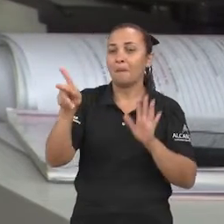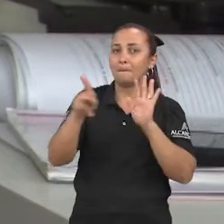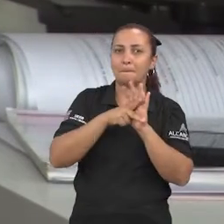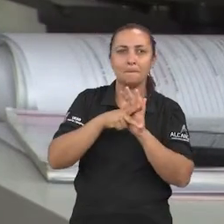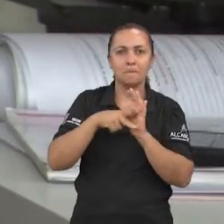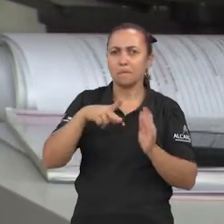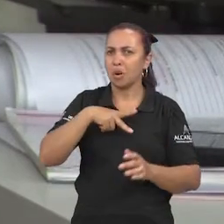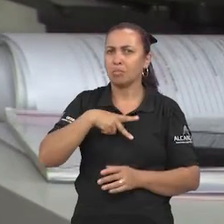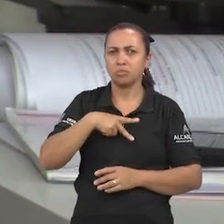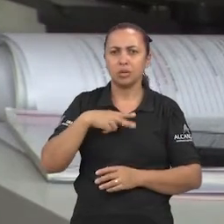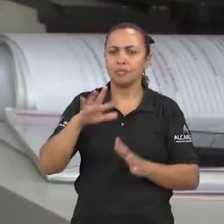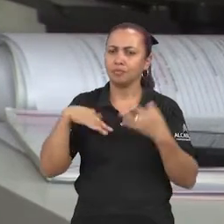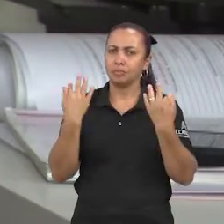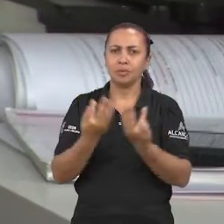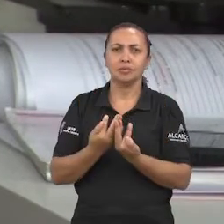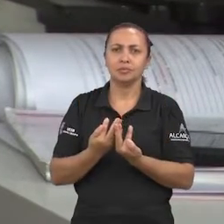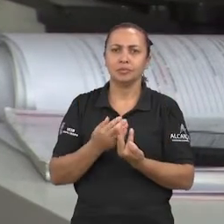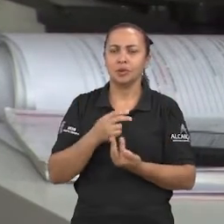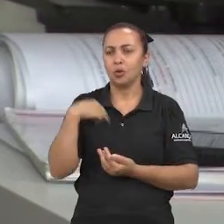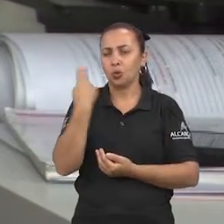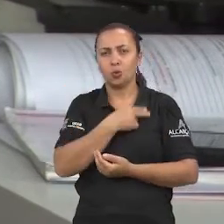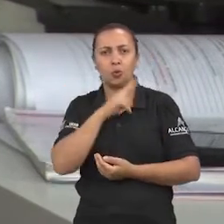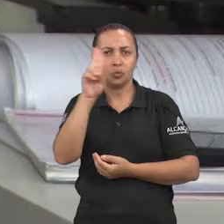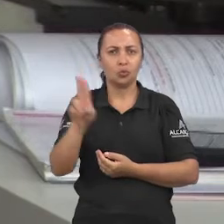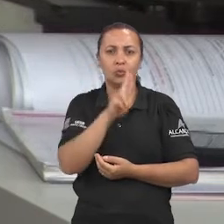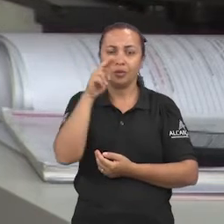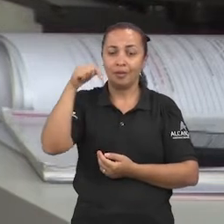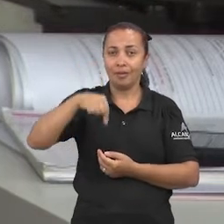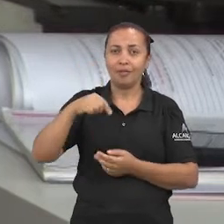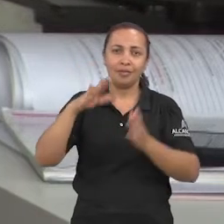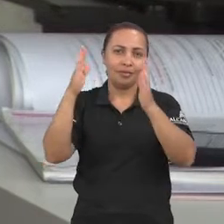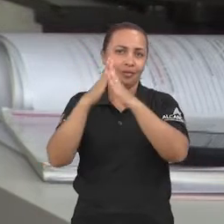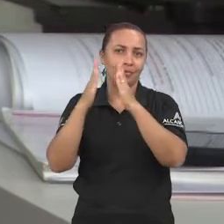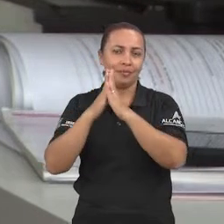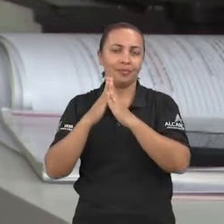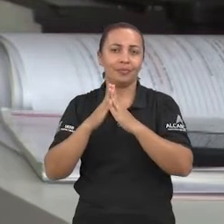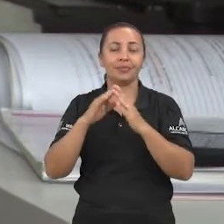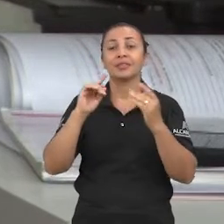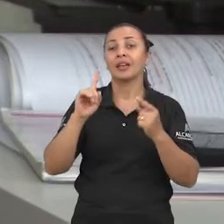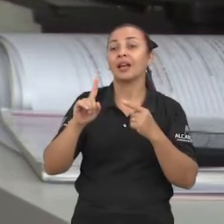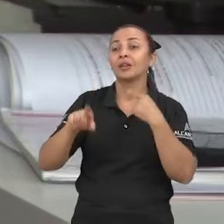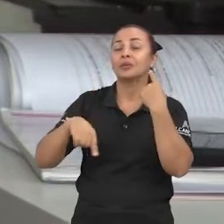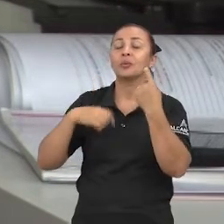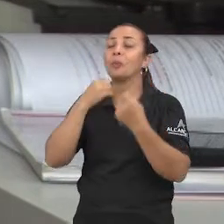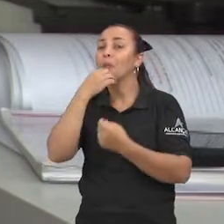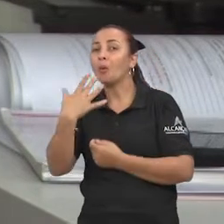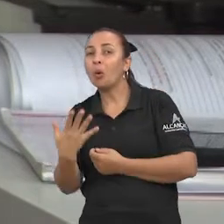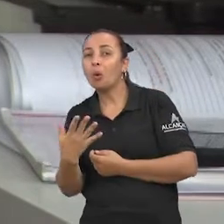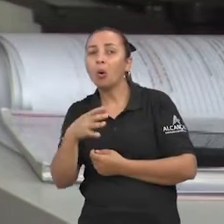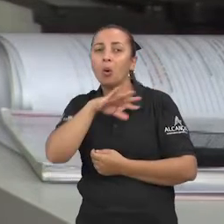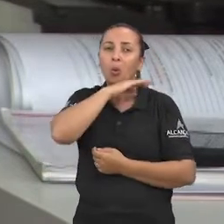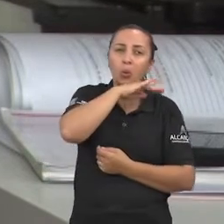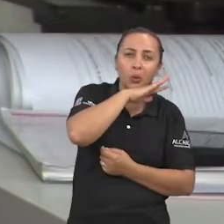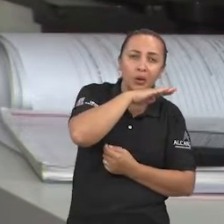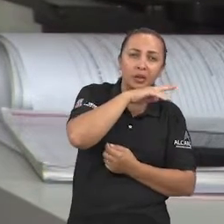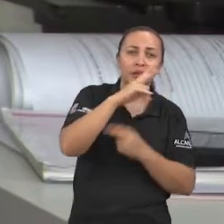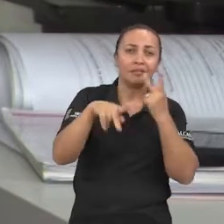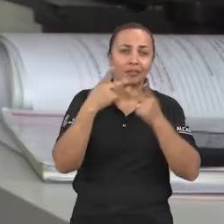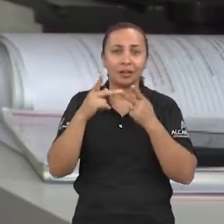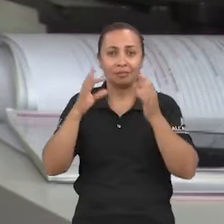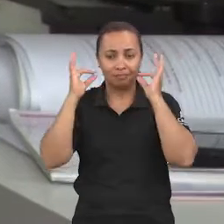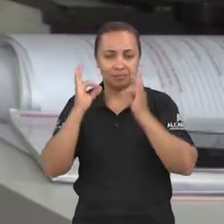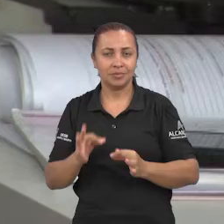mesmos, nós sendo os usuários dessa casa. Aí, os prós e contras, falar com